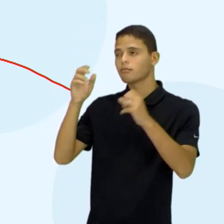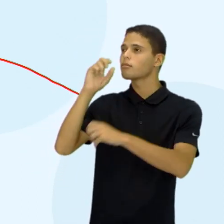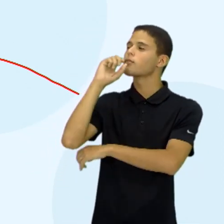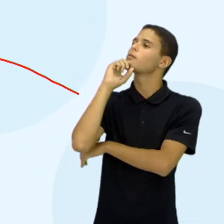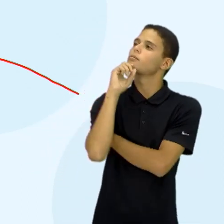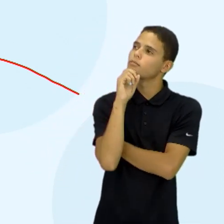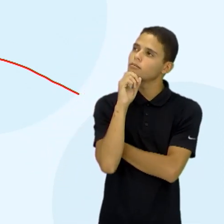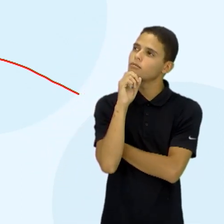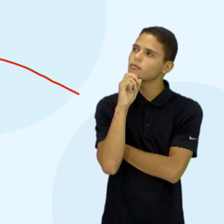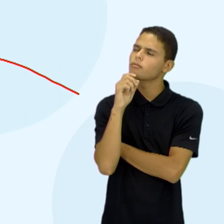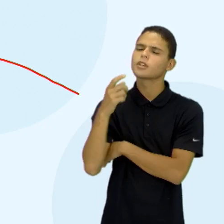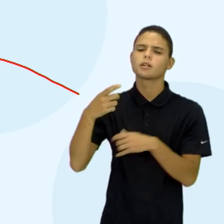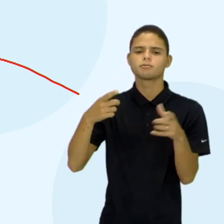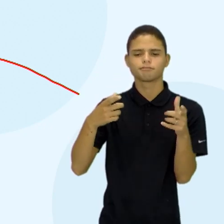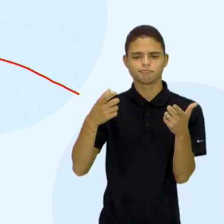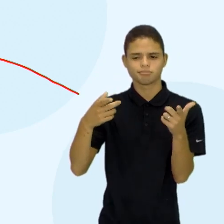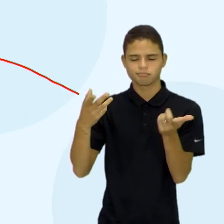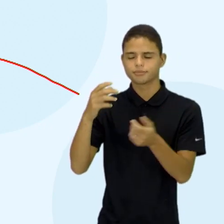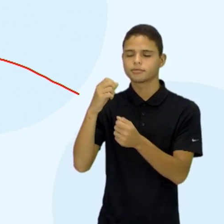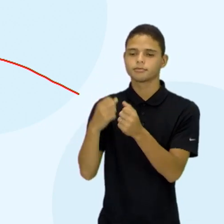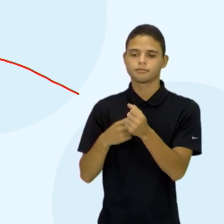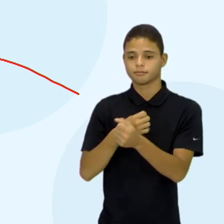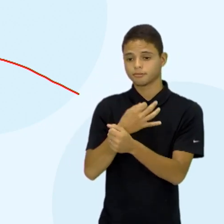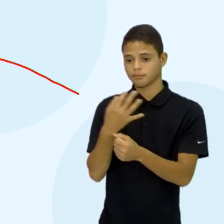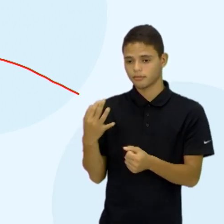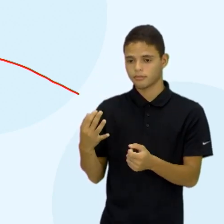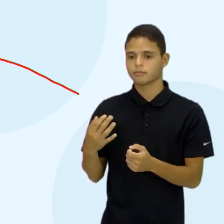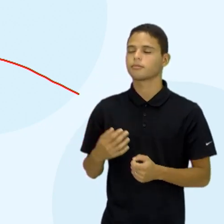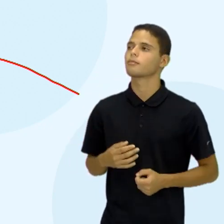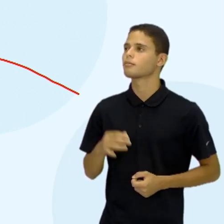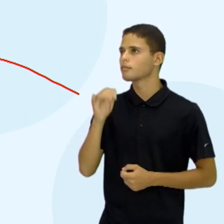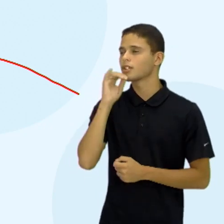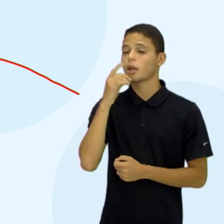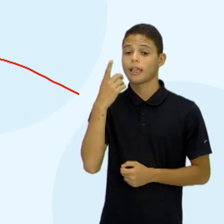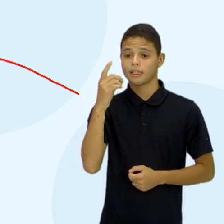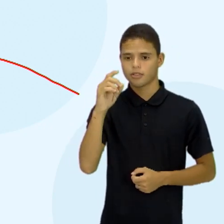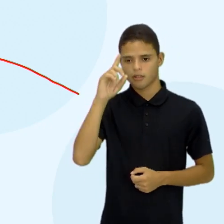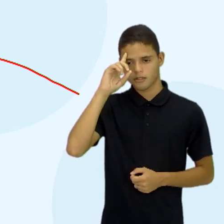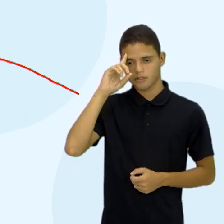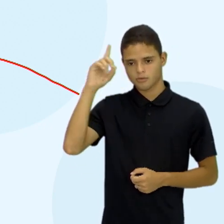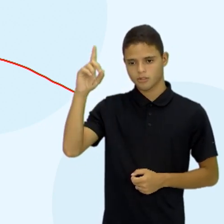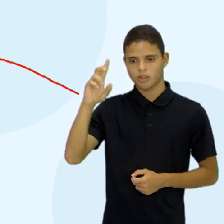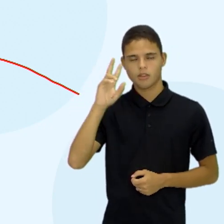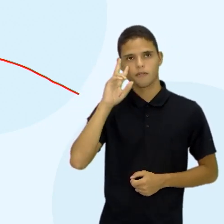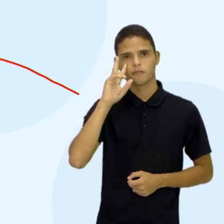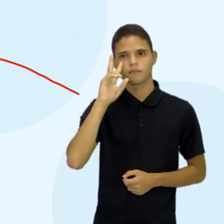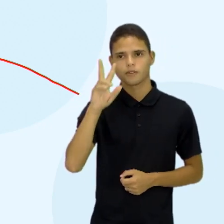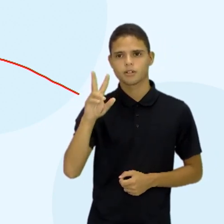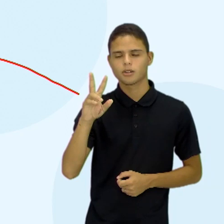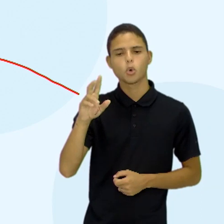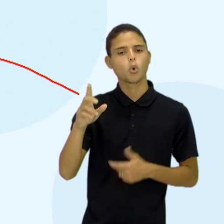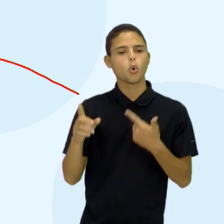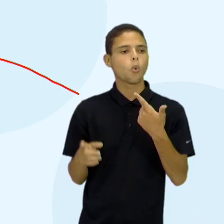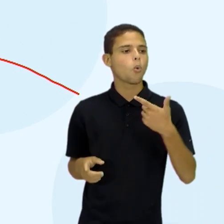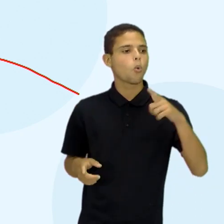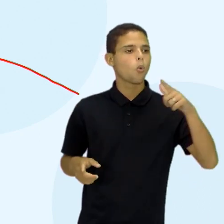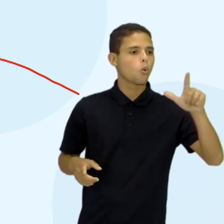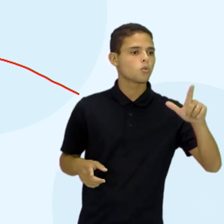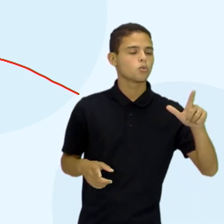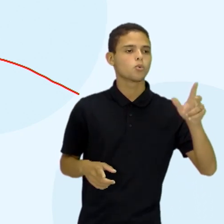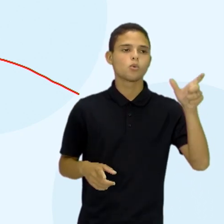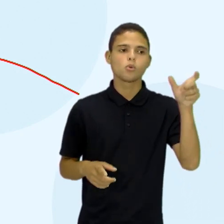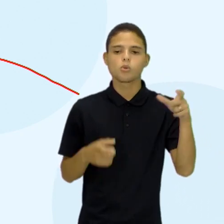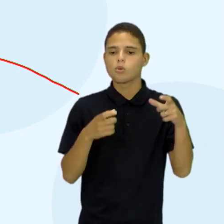nascendo ali em algum momento e daqui por exemplo dez dias se você olhar para o sol ele pode estar nascendo por